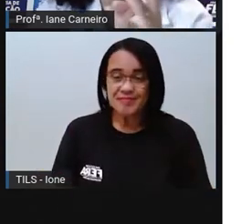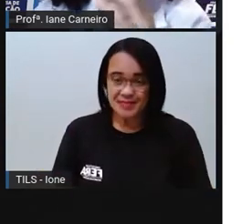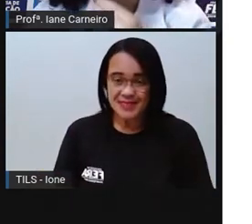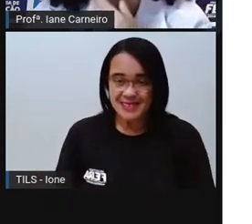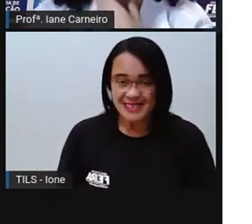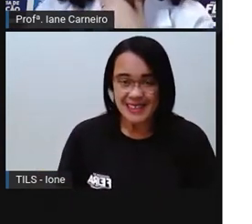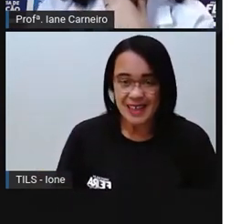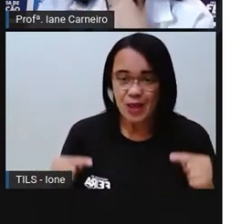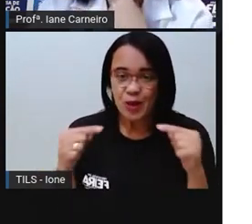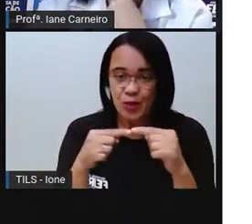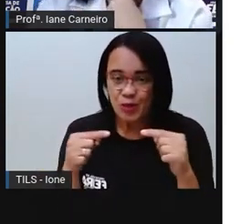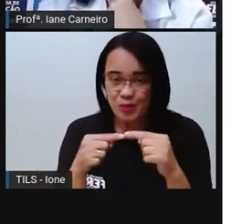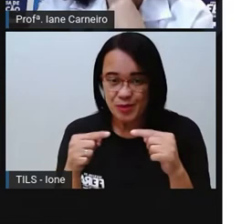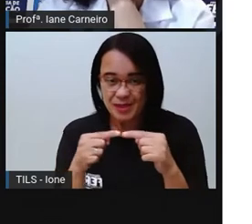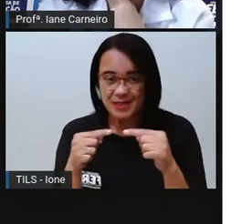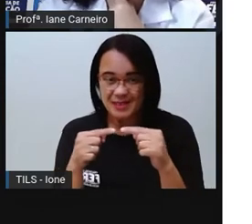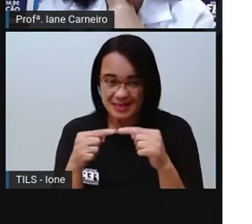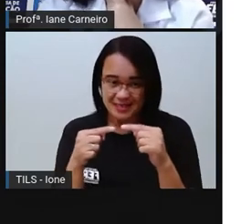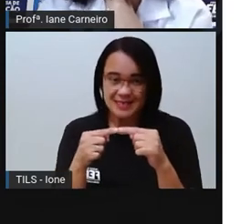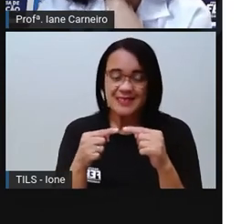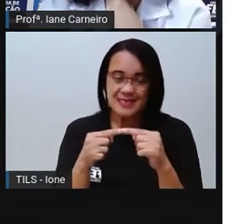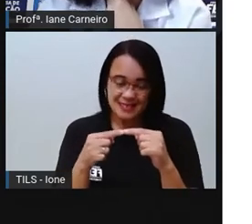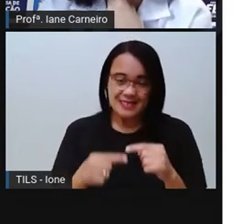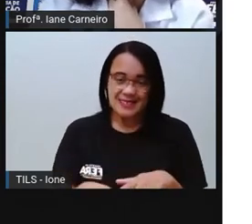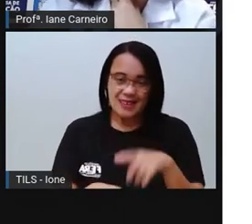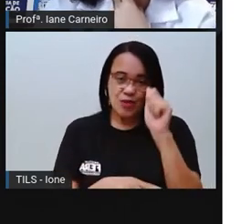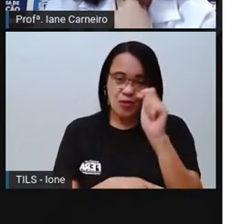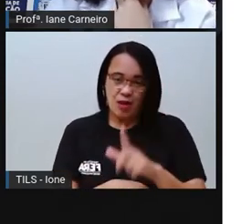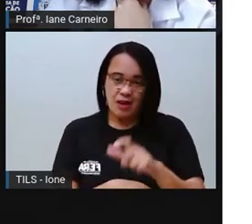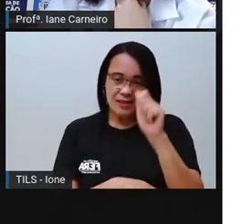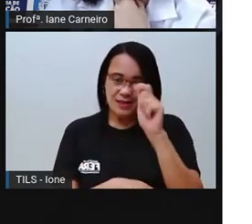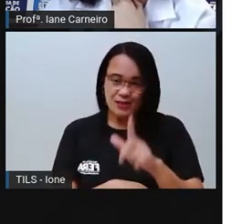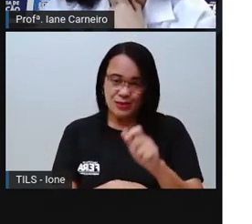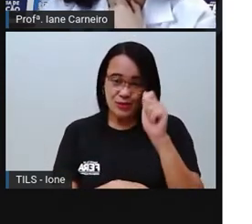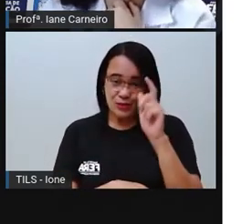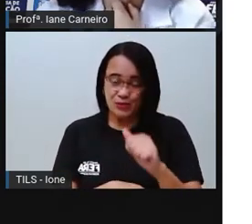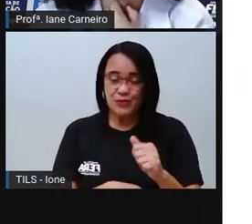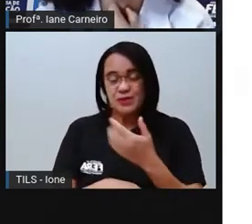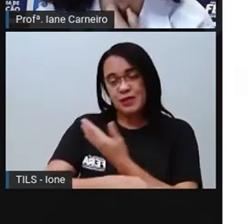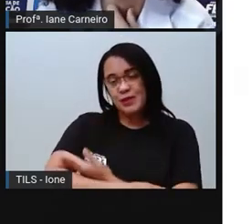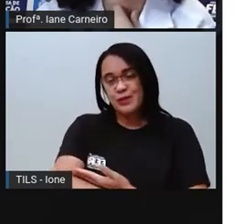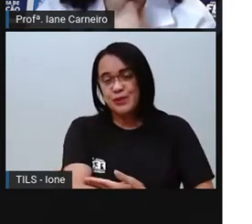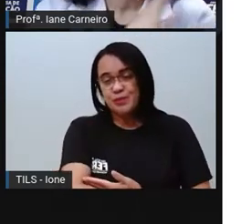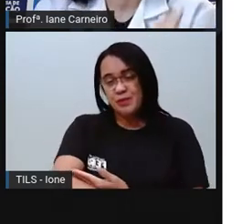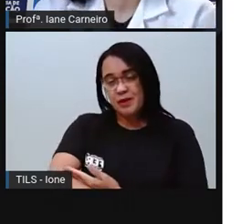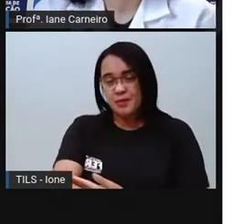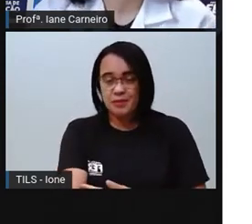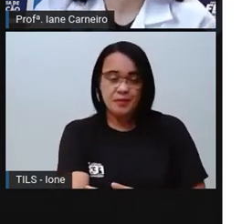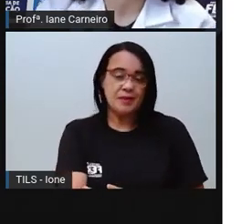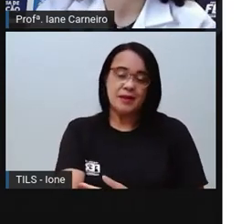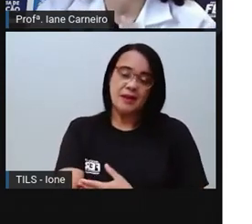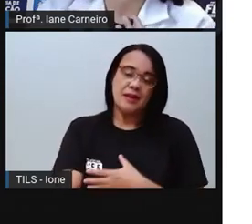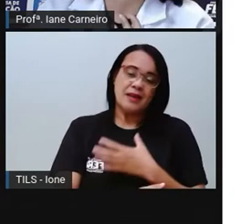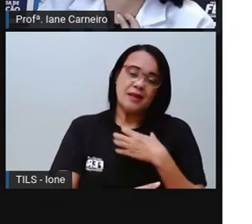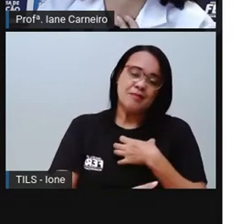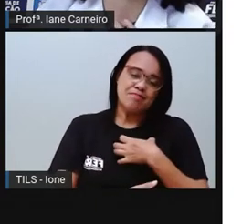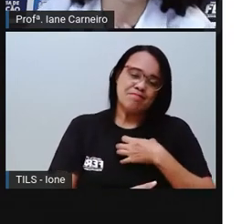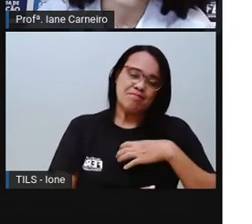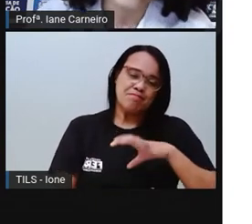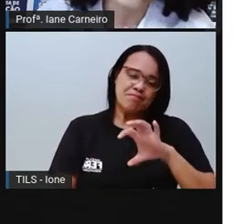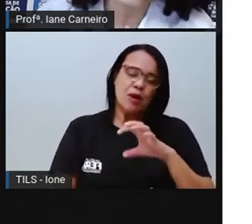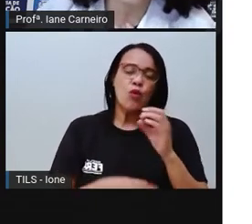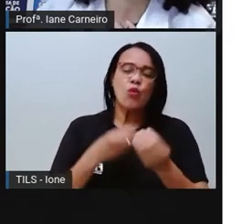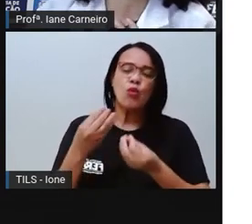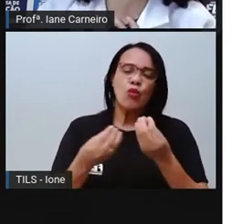Meio lilazinho. Então, a gente percebe aqui que ela, né, junto com o bebê, estão transmitindo tranquilidade para a